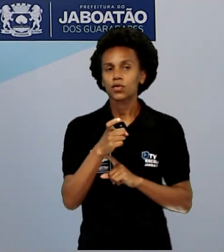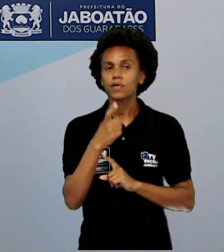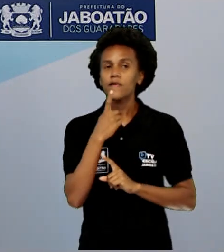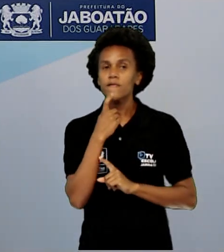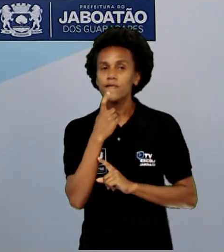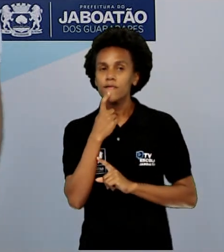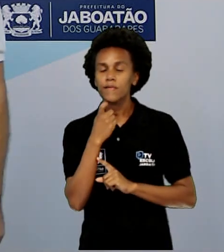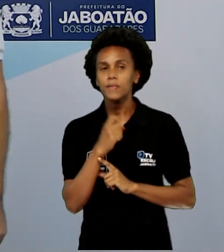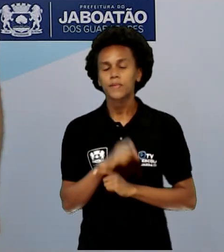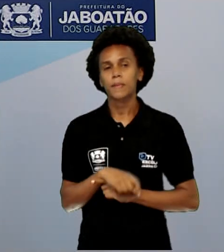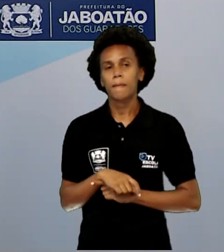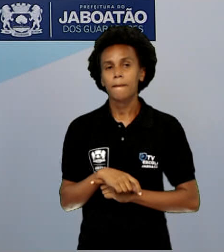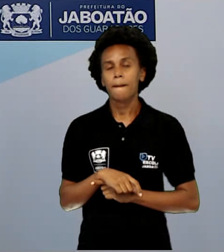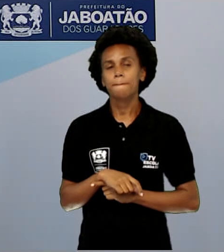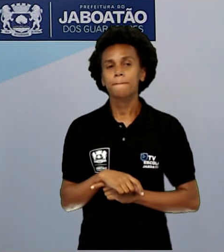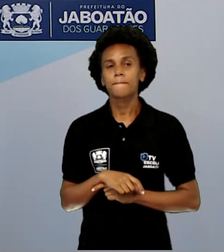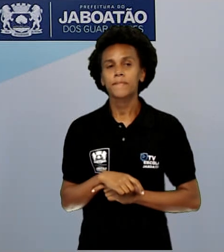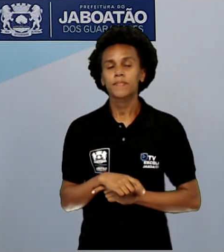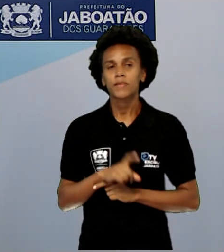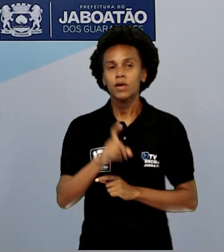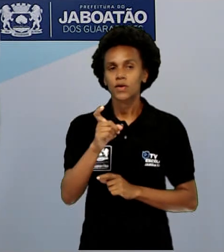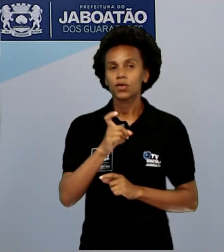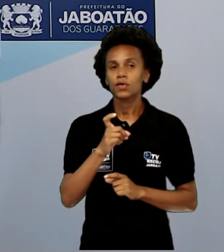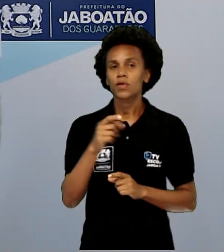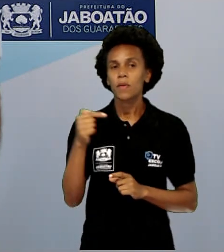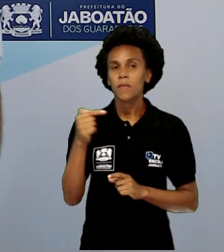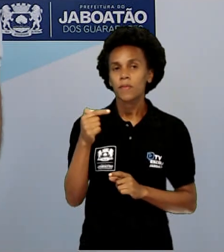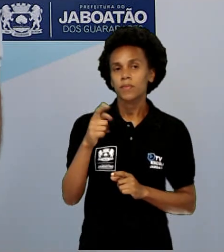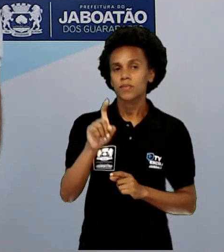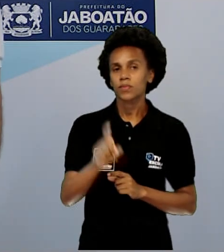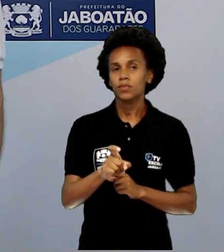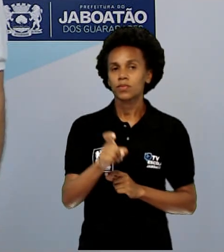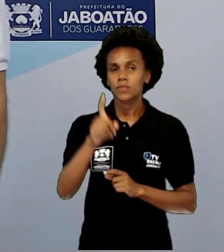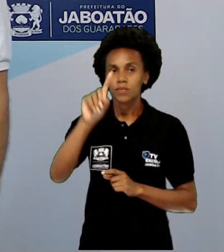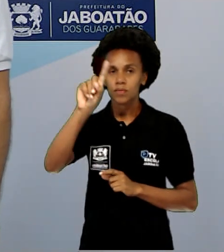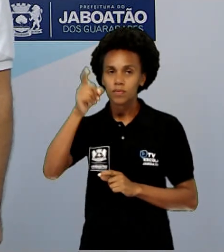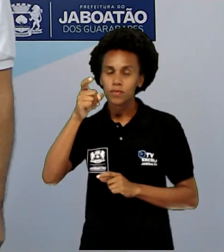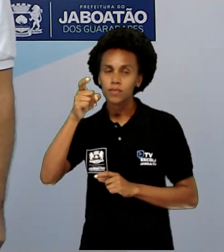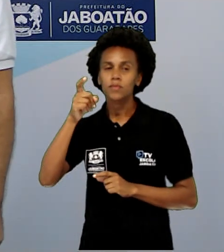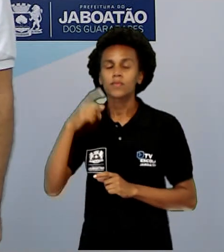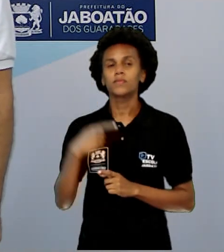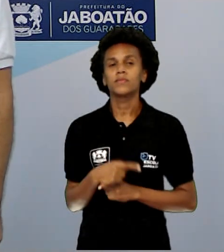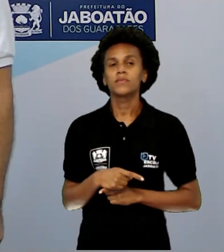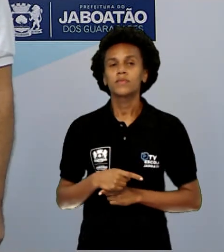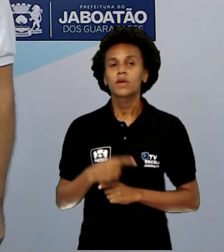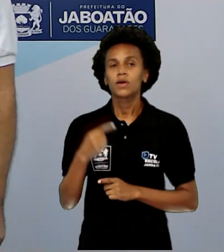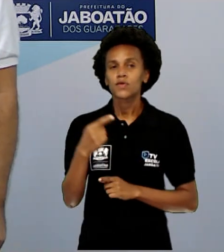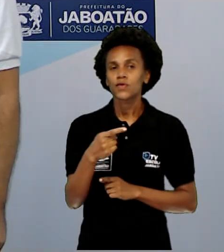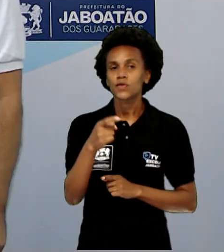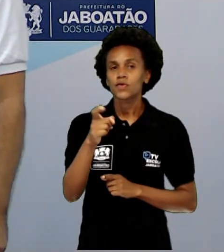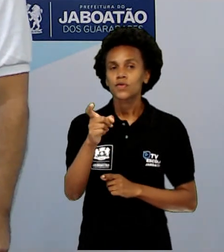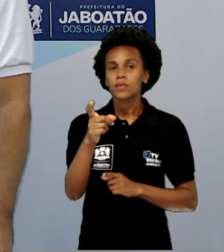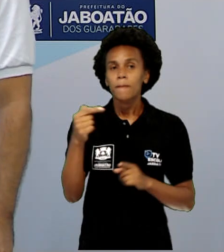x', menos, coloquei o x duas linhas em evidência, ficou x menos x'.